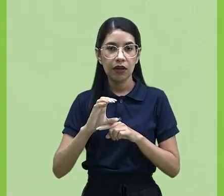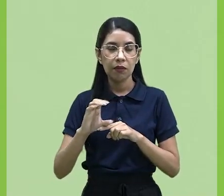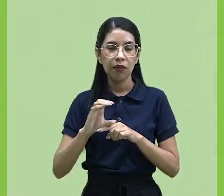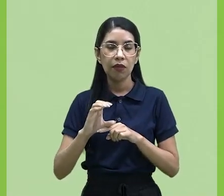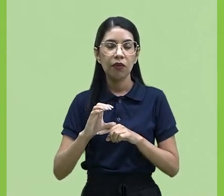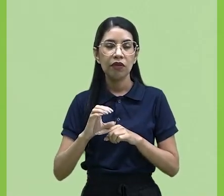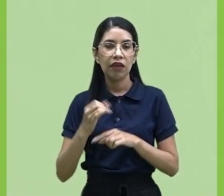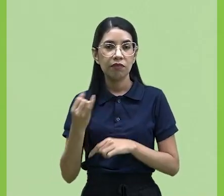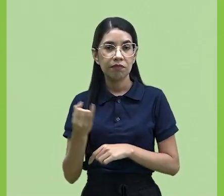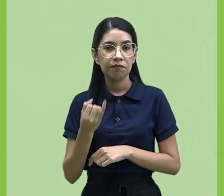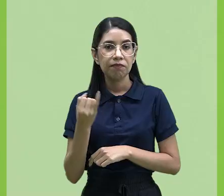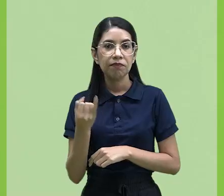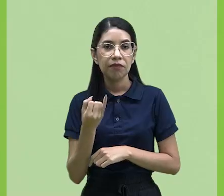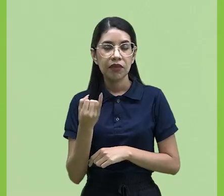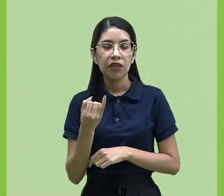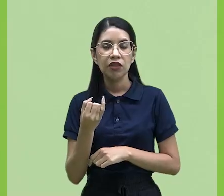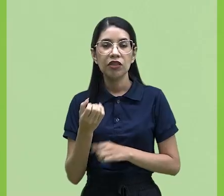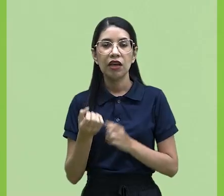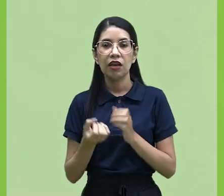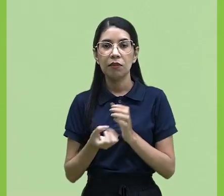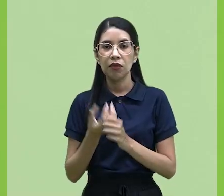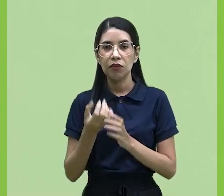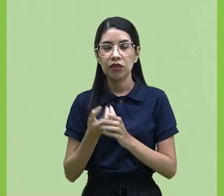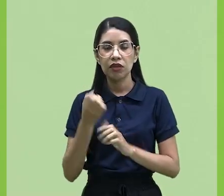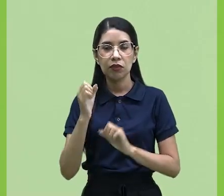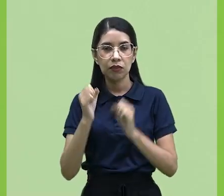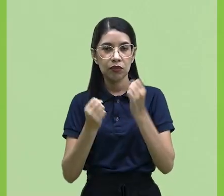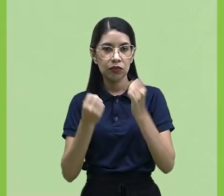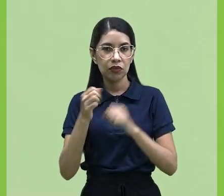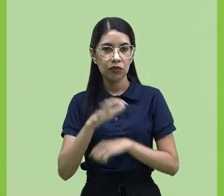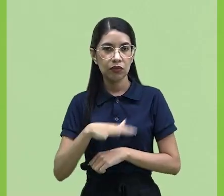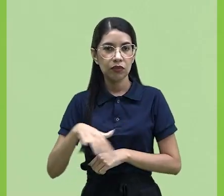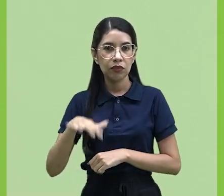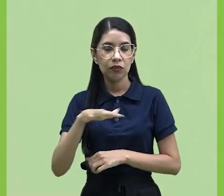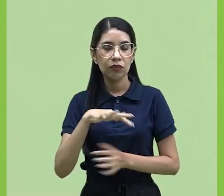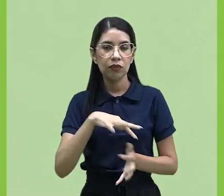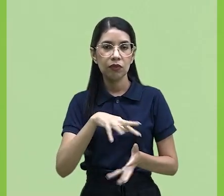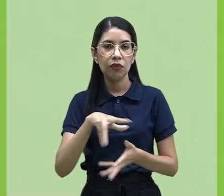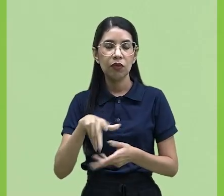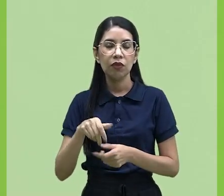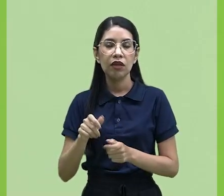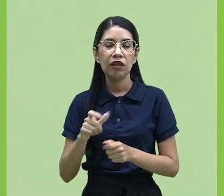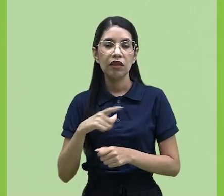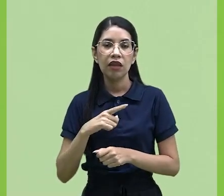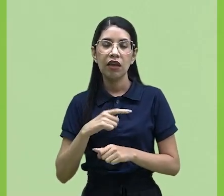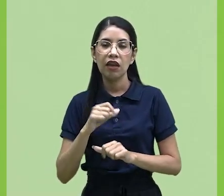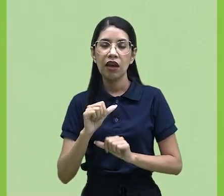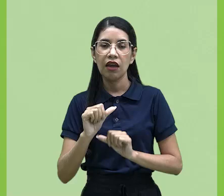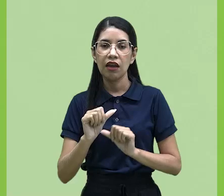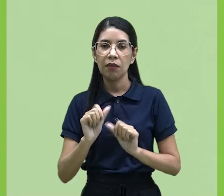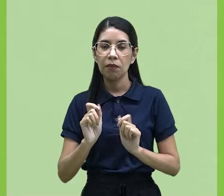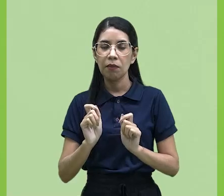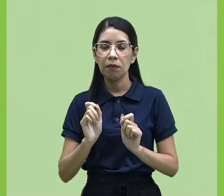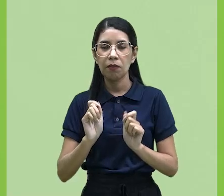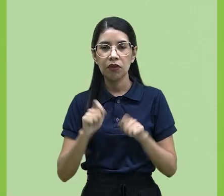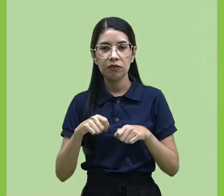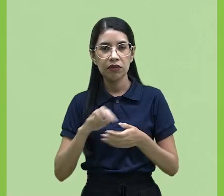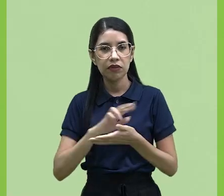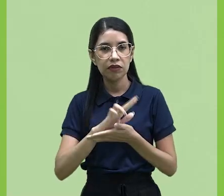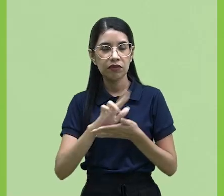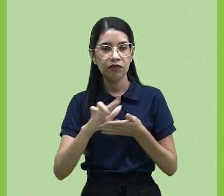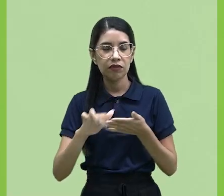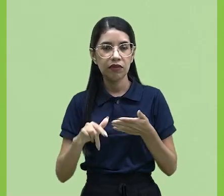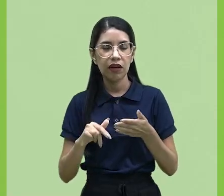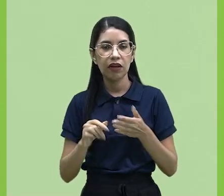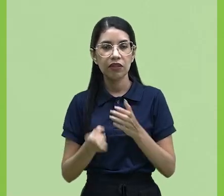tão importante, né, na indústria mundial, ele tem essa versatilidade de várias possibilidades,